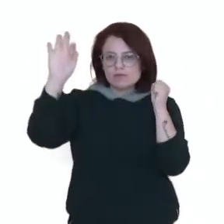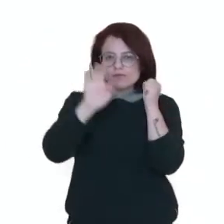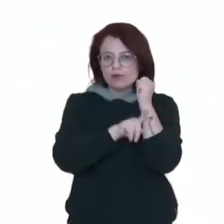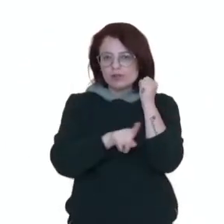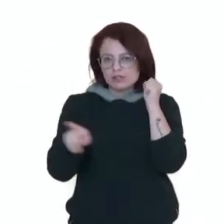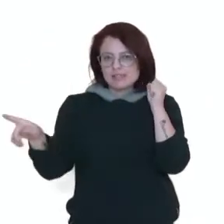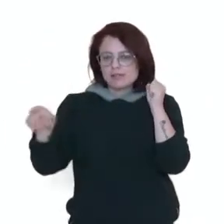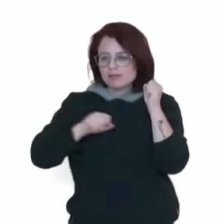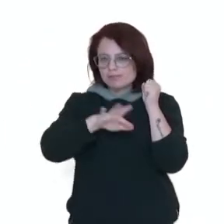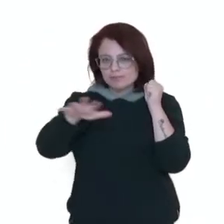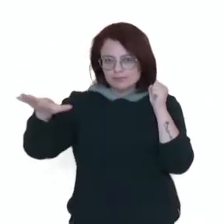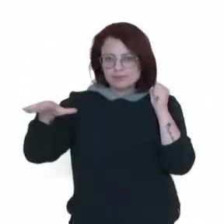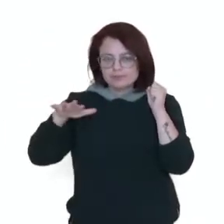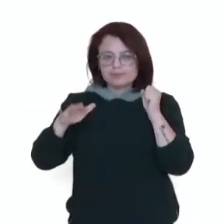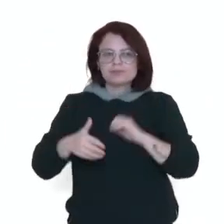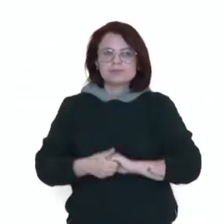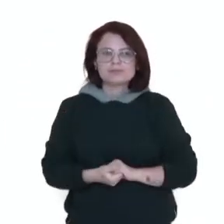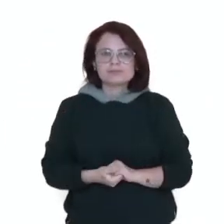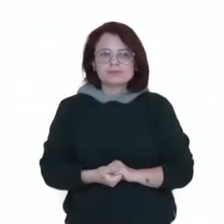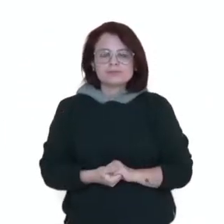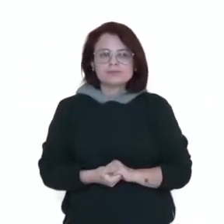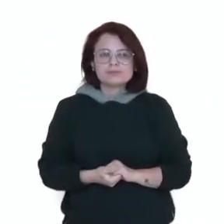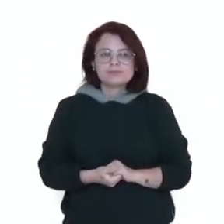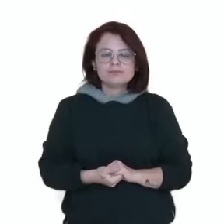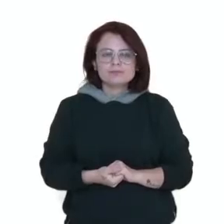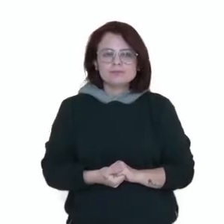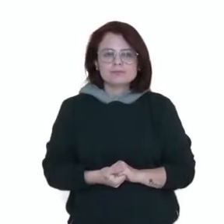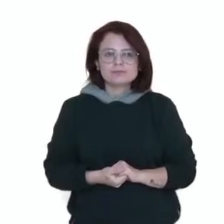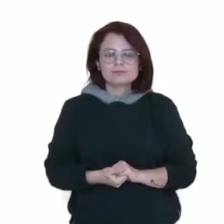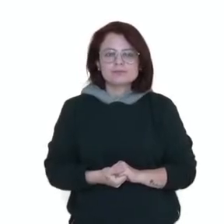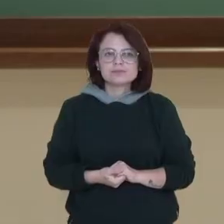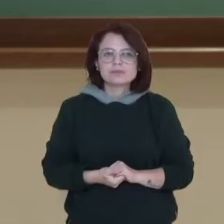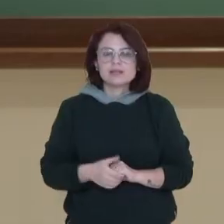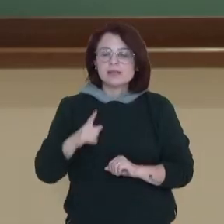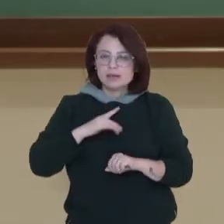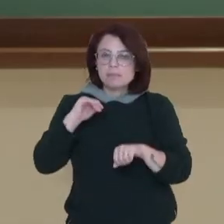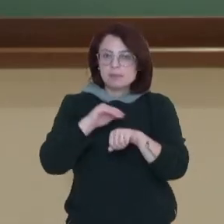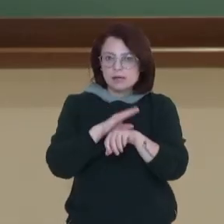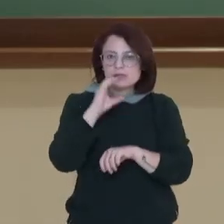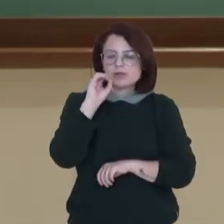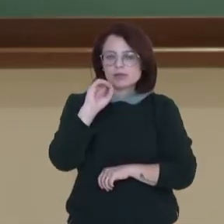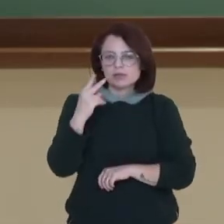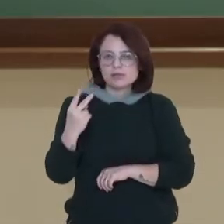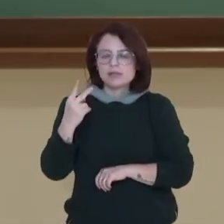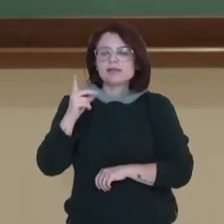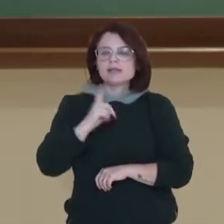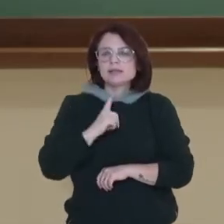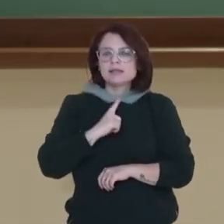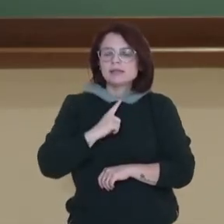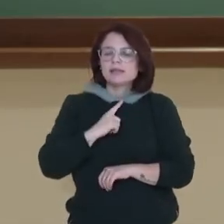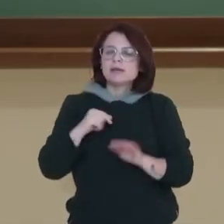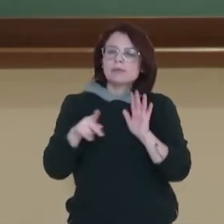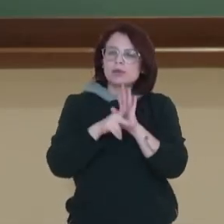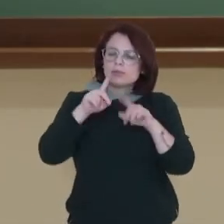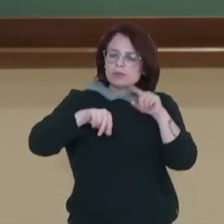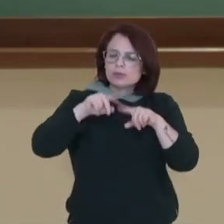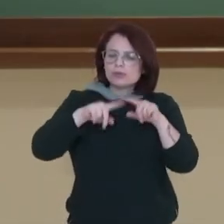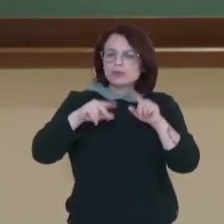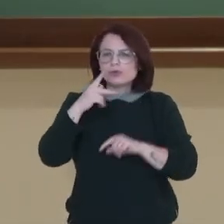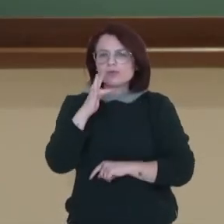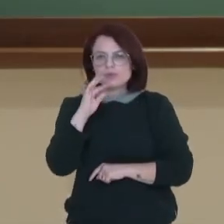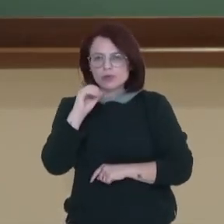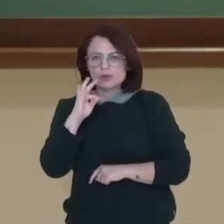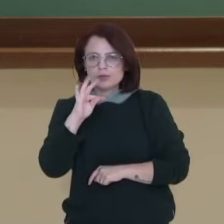né? A formação do C6H12O6 mais o oxigênio, certo? Que são os produtos da fotossíntese, e isso